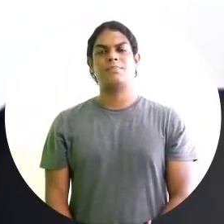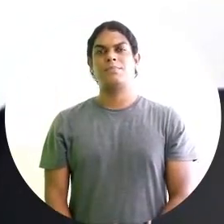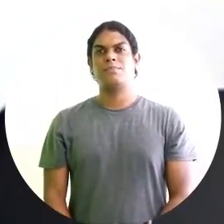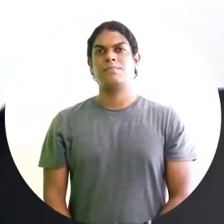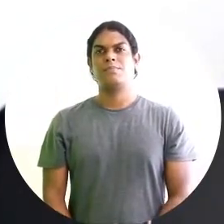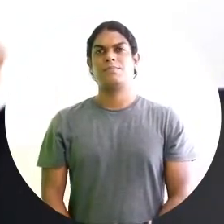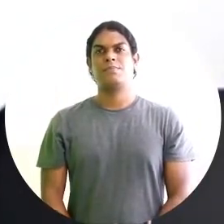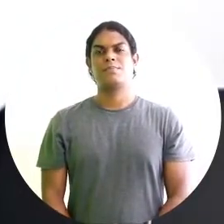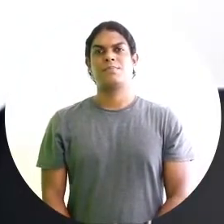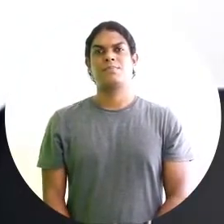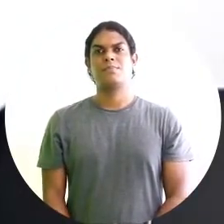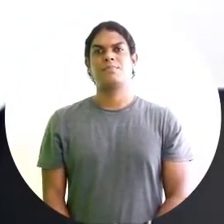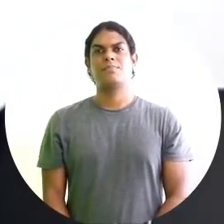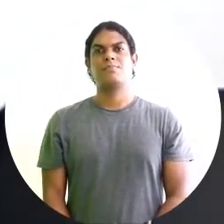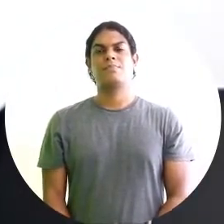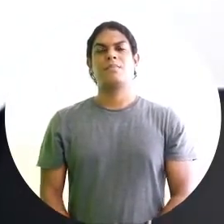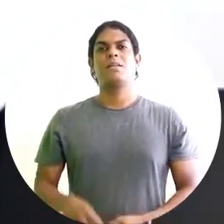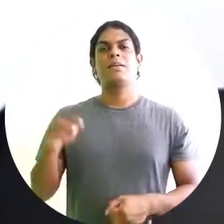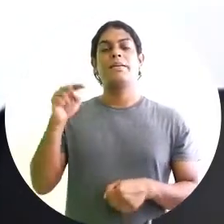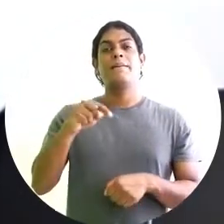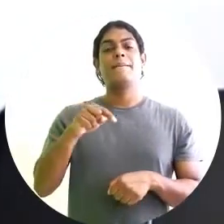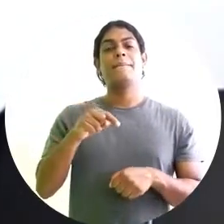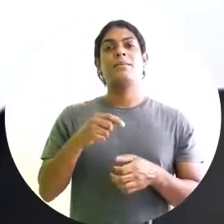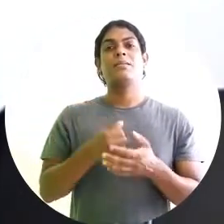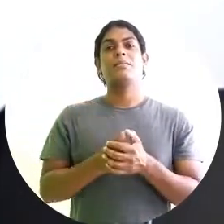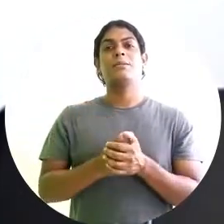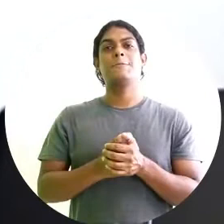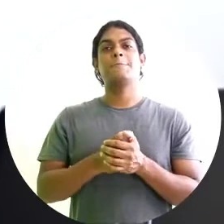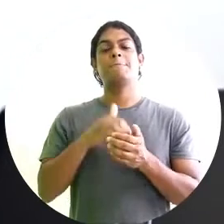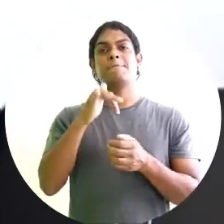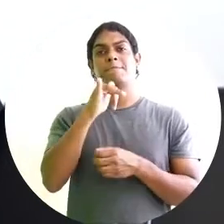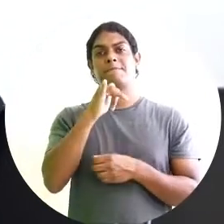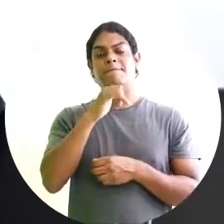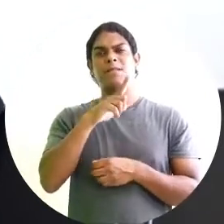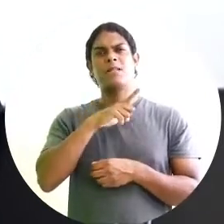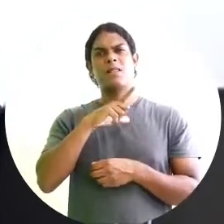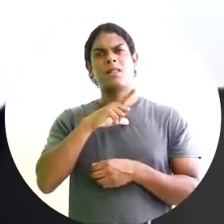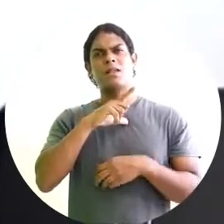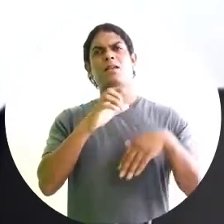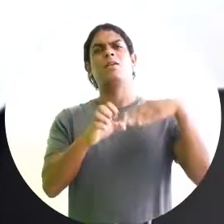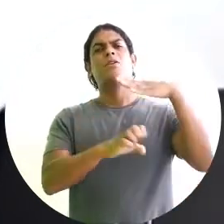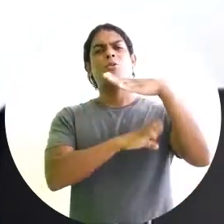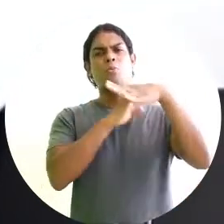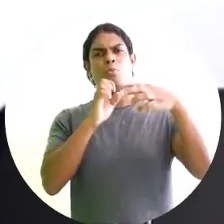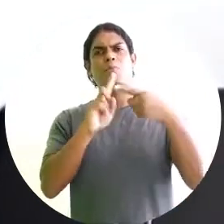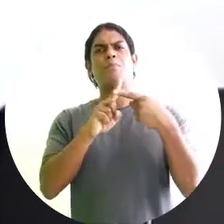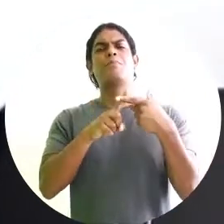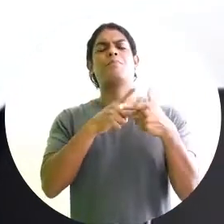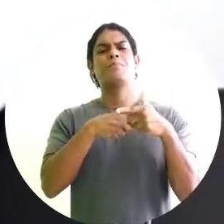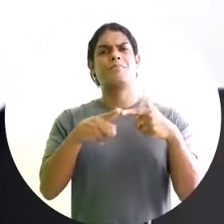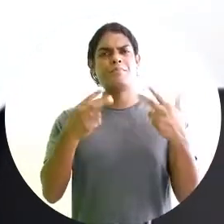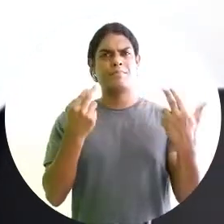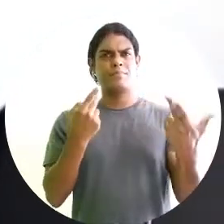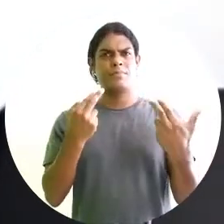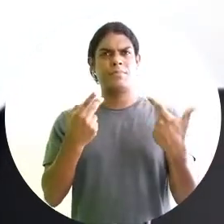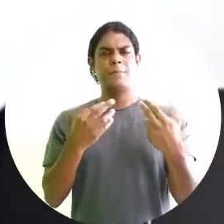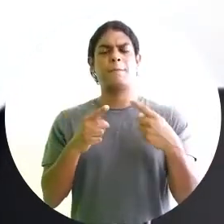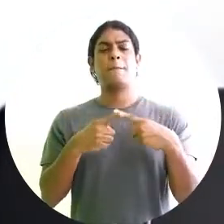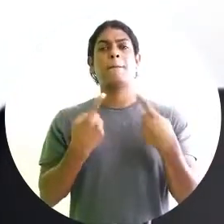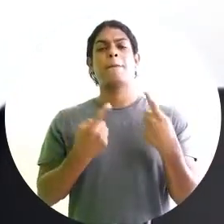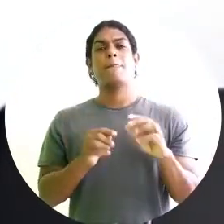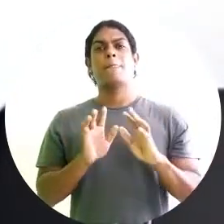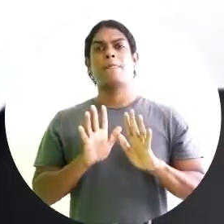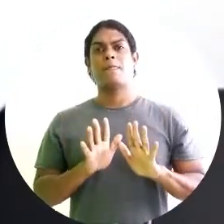da criancinha ir ou não para a escola. Nesta mesma concepção, existem as organizações. Assim sendo, existe